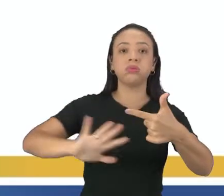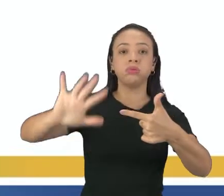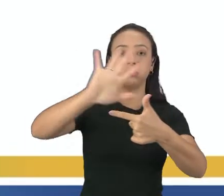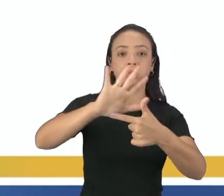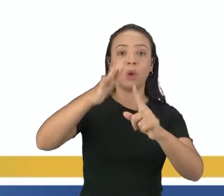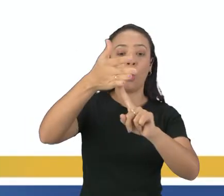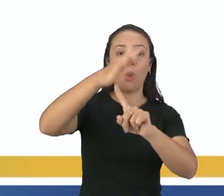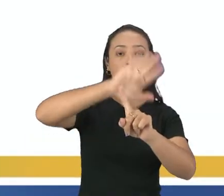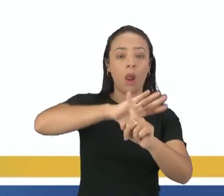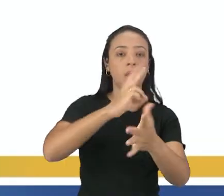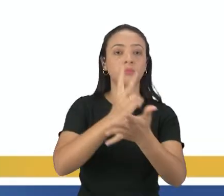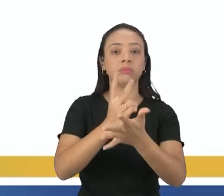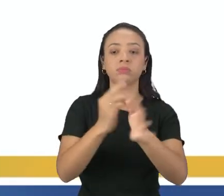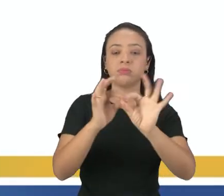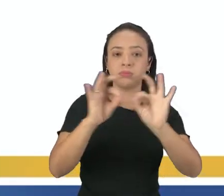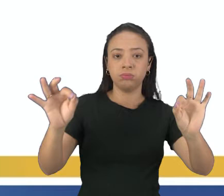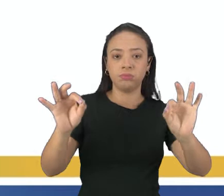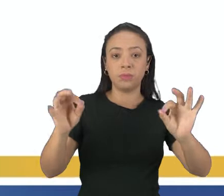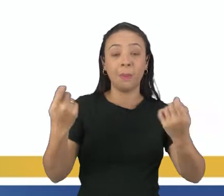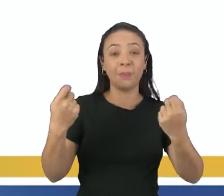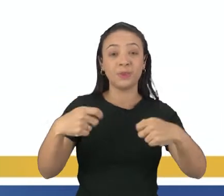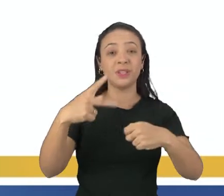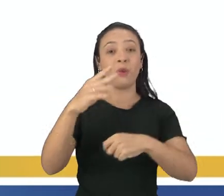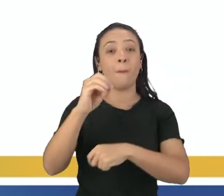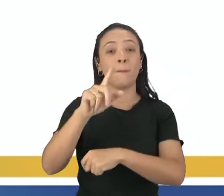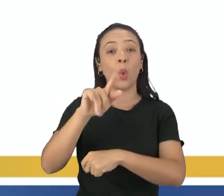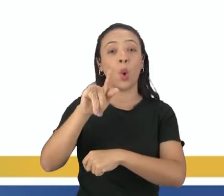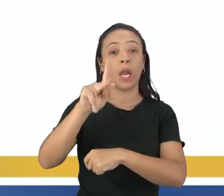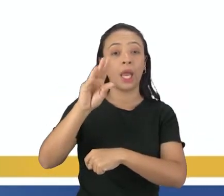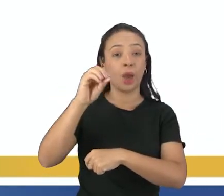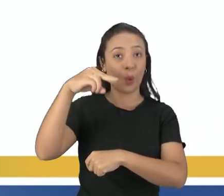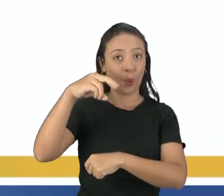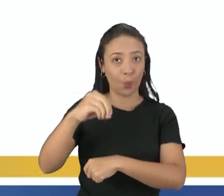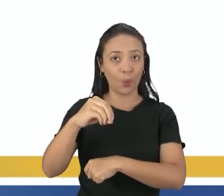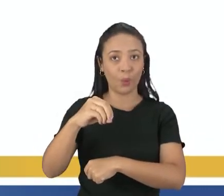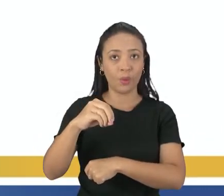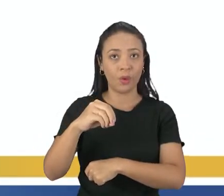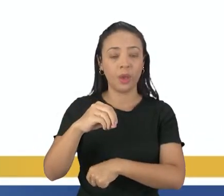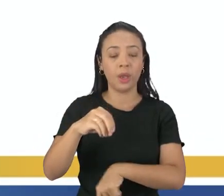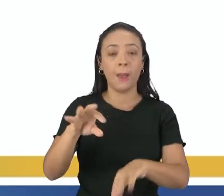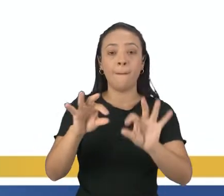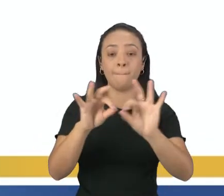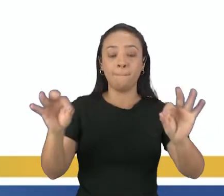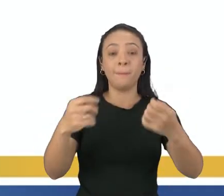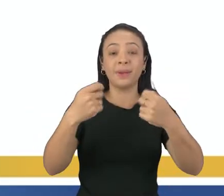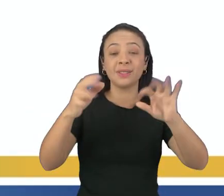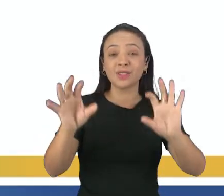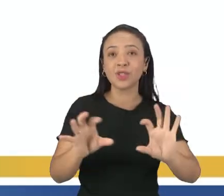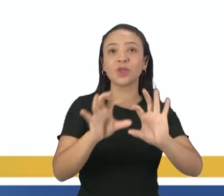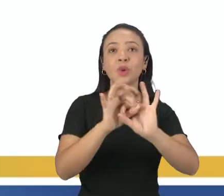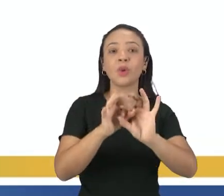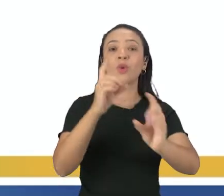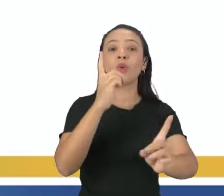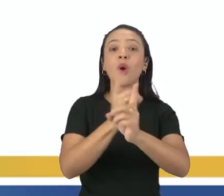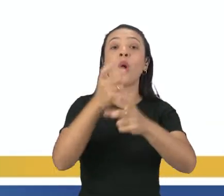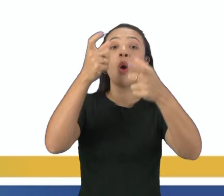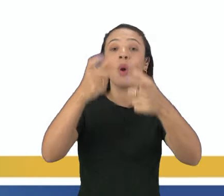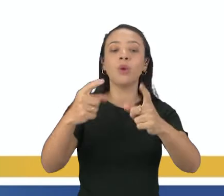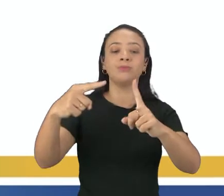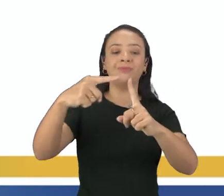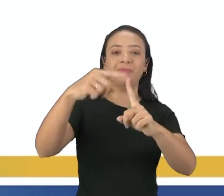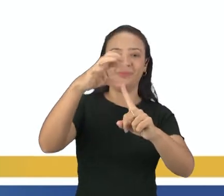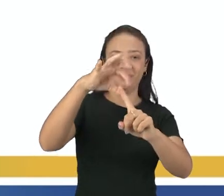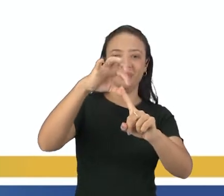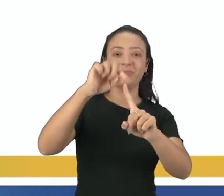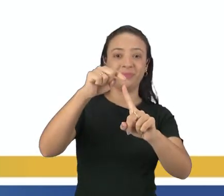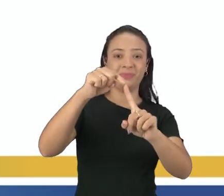de reta. Para ser polígono, esses segmentos de reta encontram-se apenas em suas